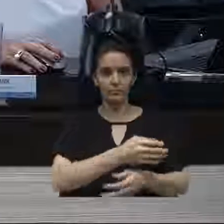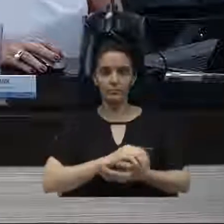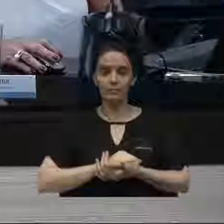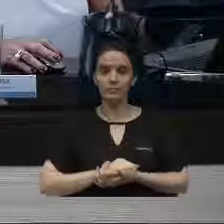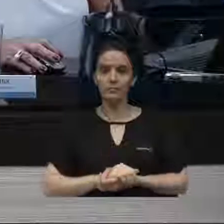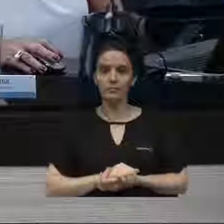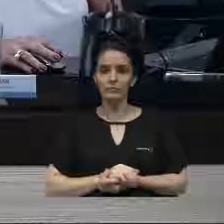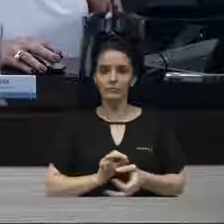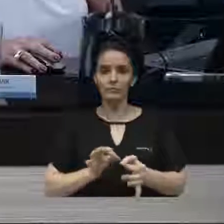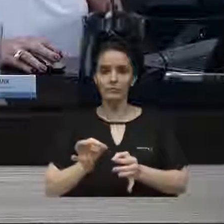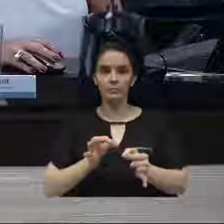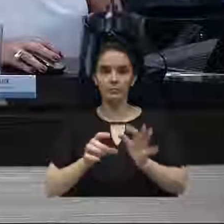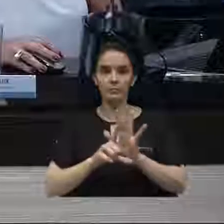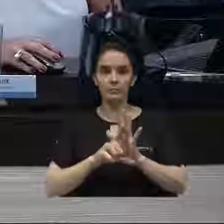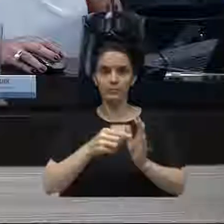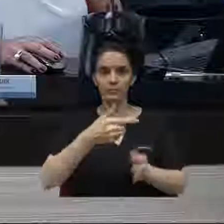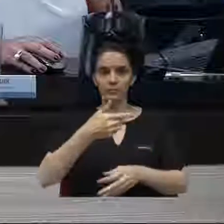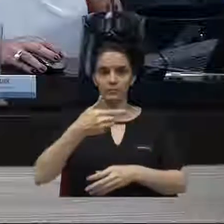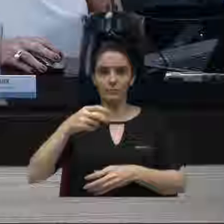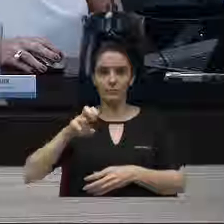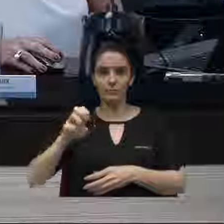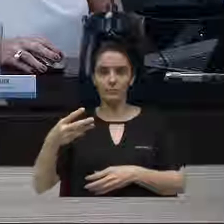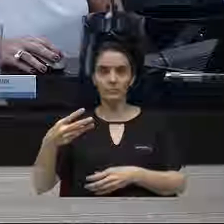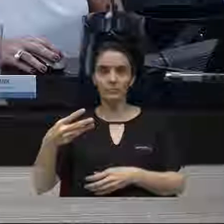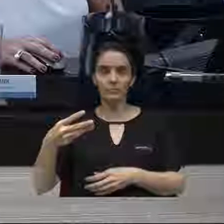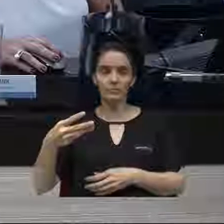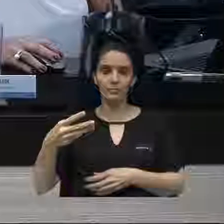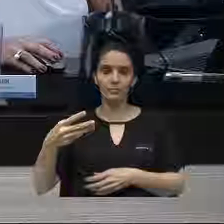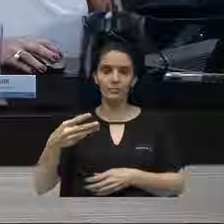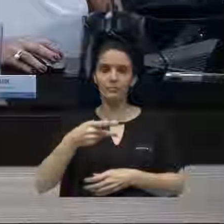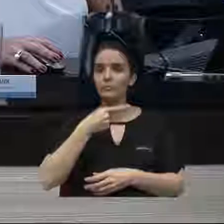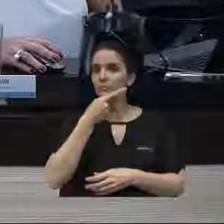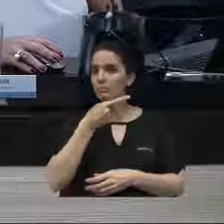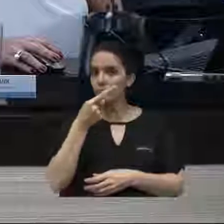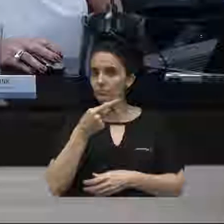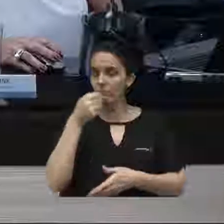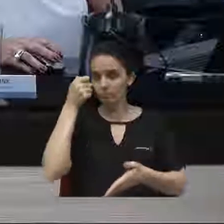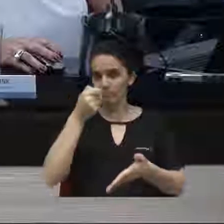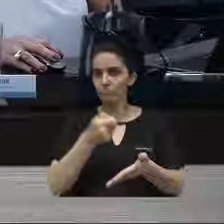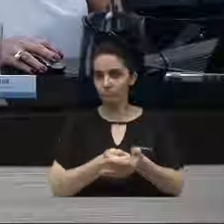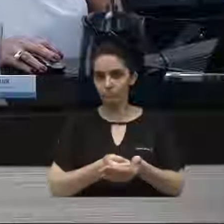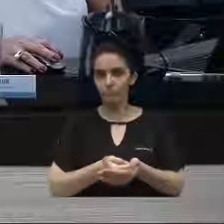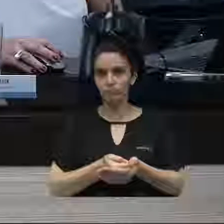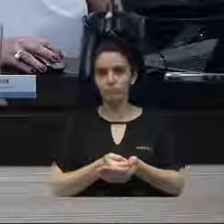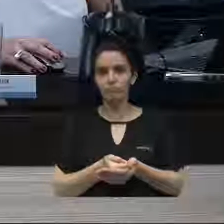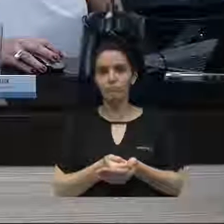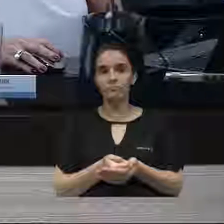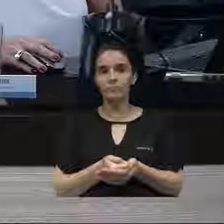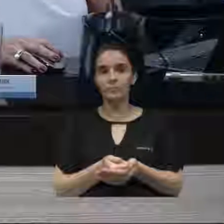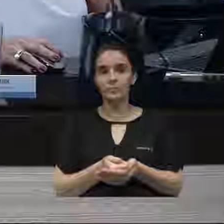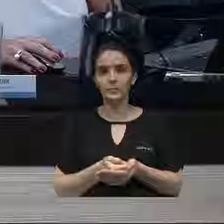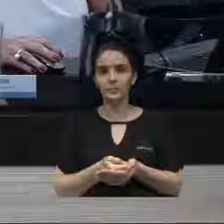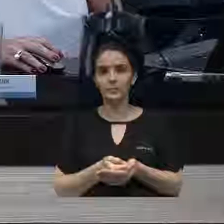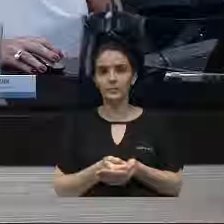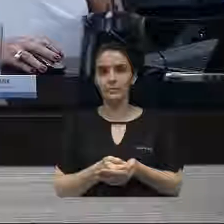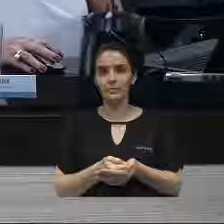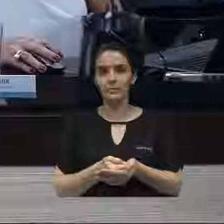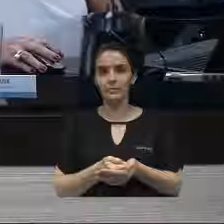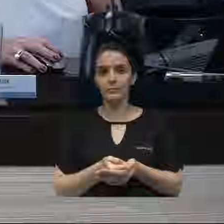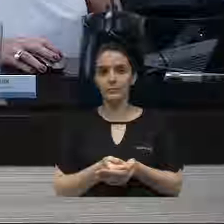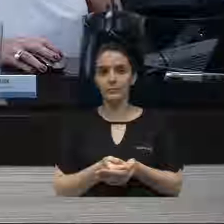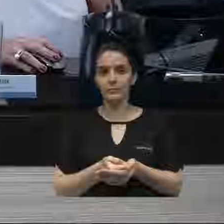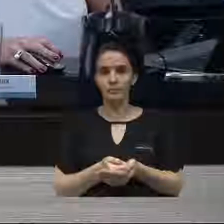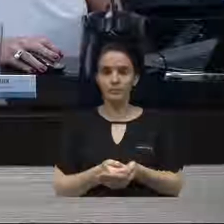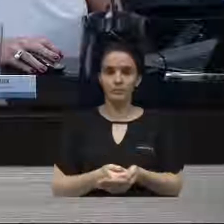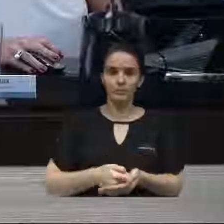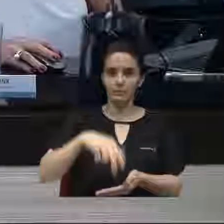competentes. Projeto de Lei 253 dispõe sobre a obrigatoriedade de o Poder